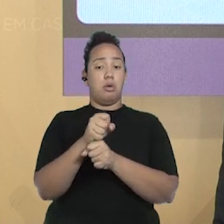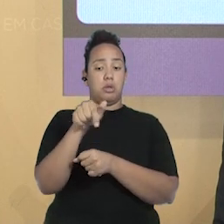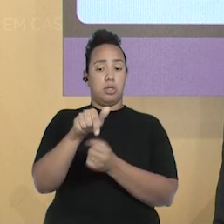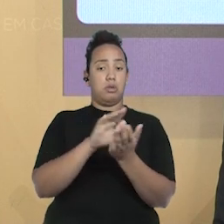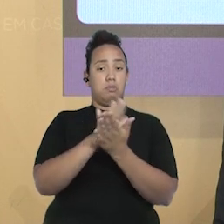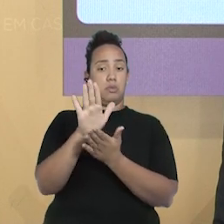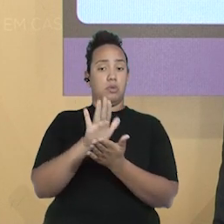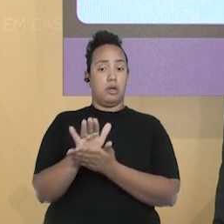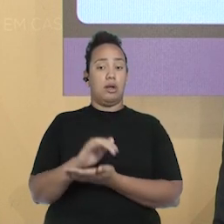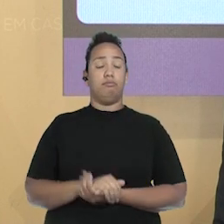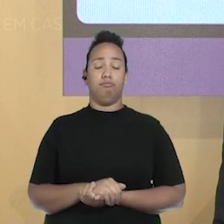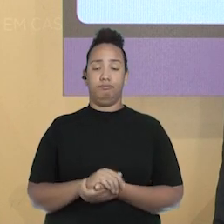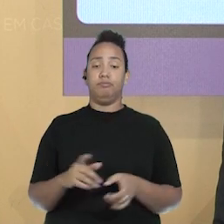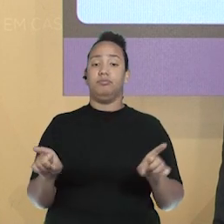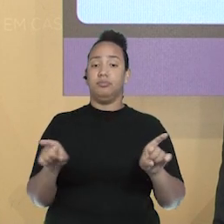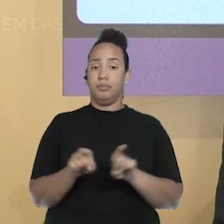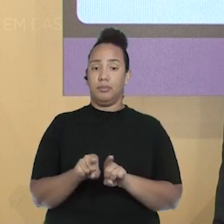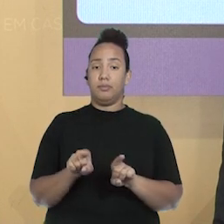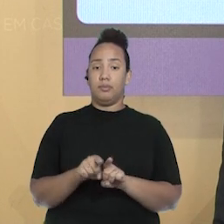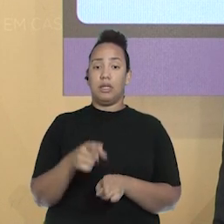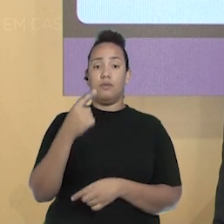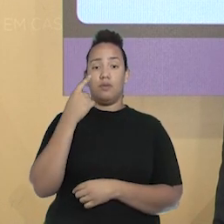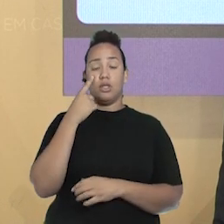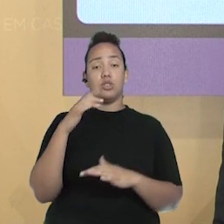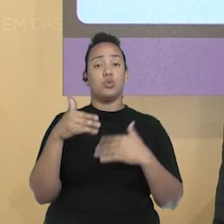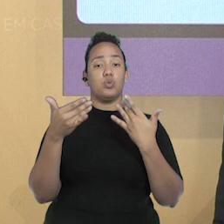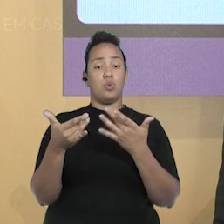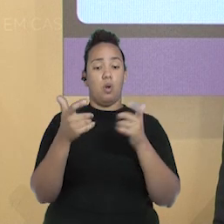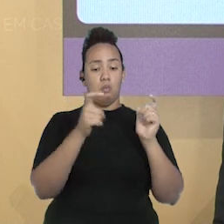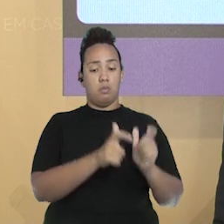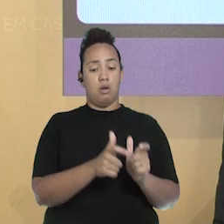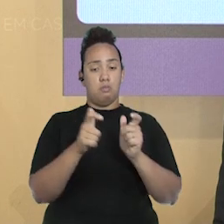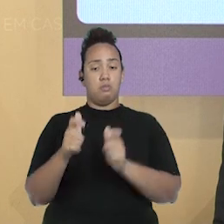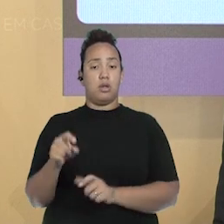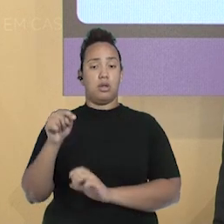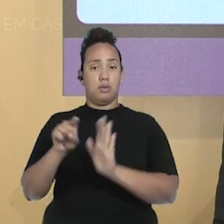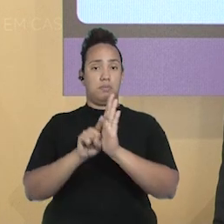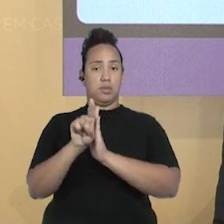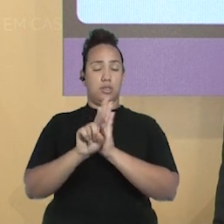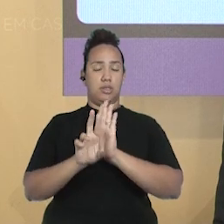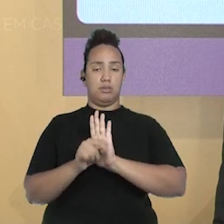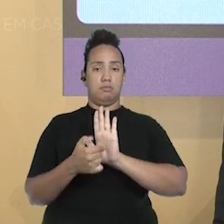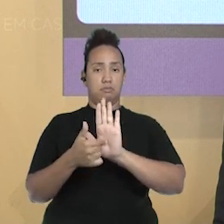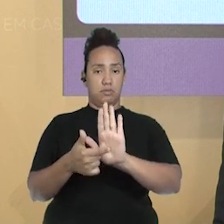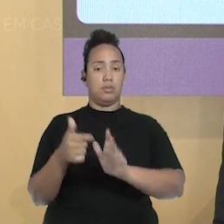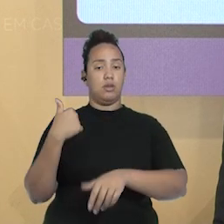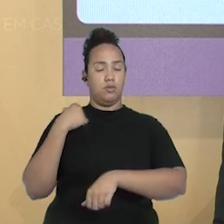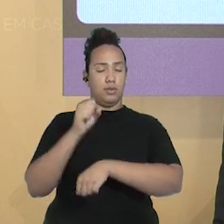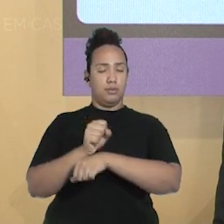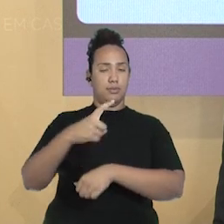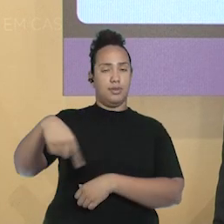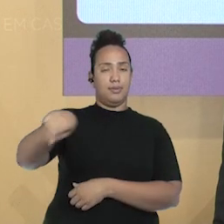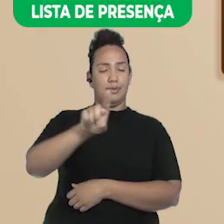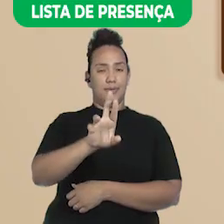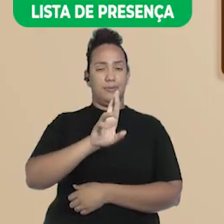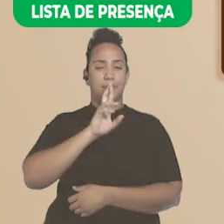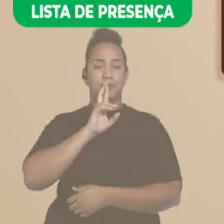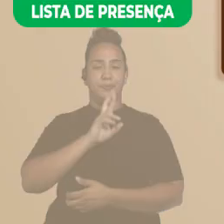Veja também quais bairros estão sinalizados na pesquisa. Aguardarei algum tempo para você